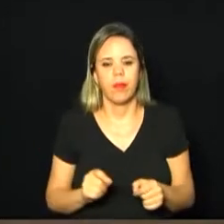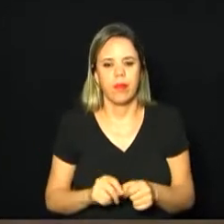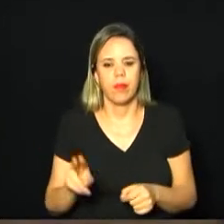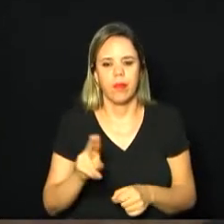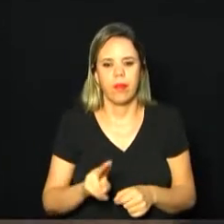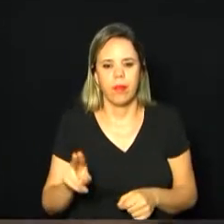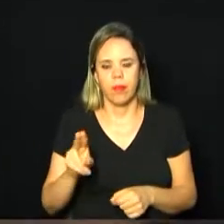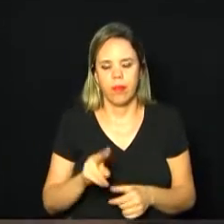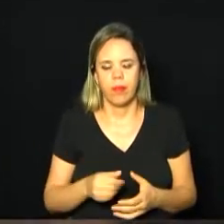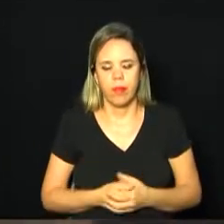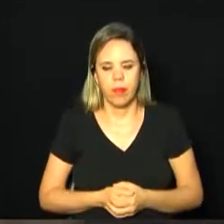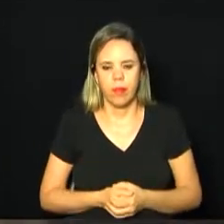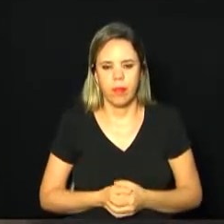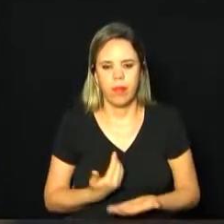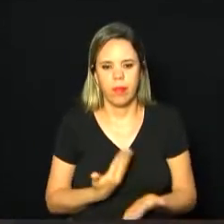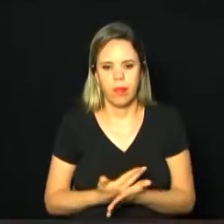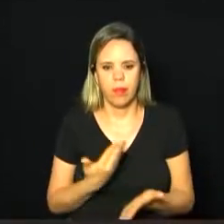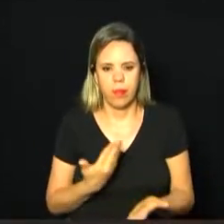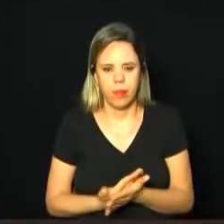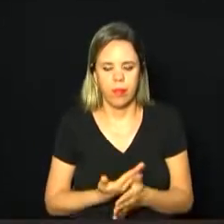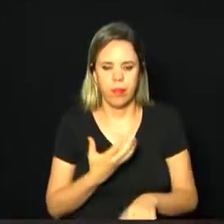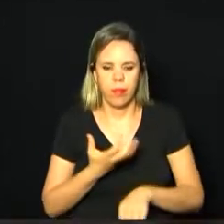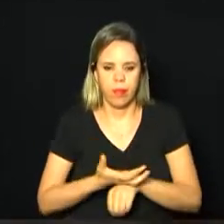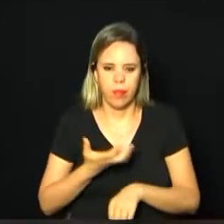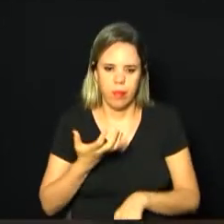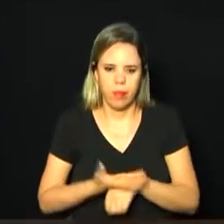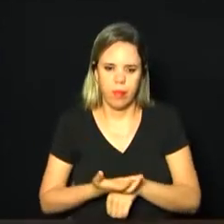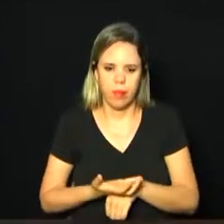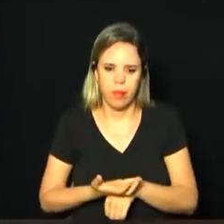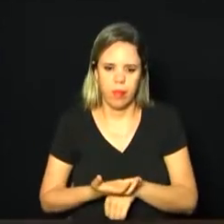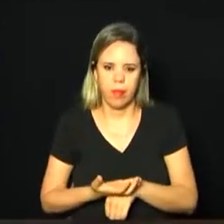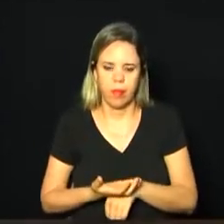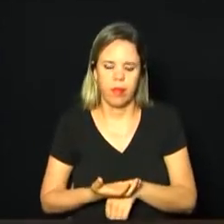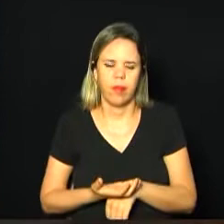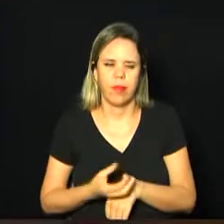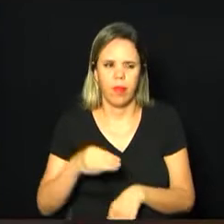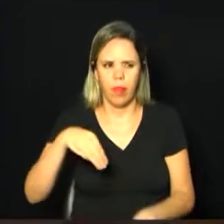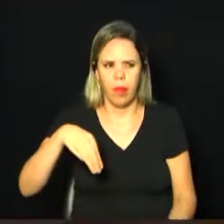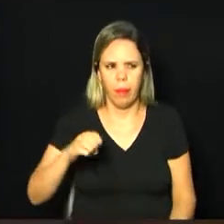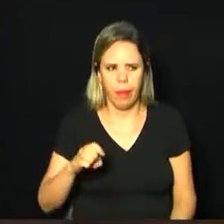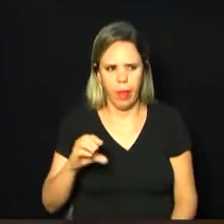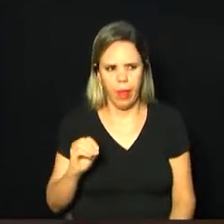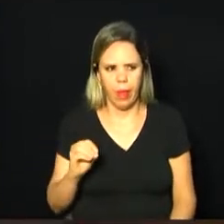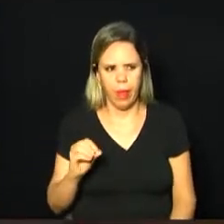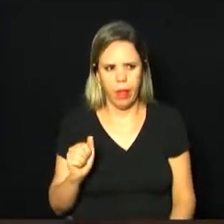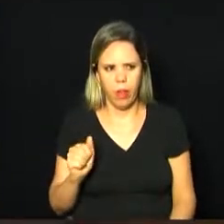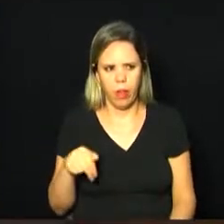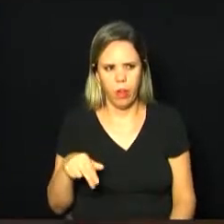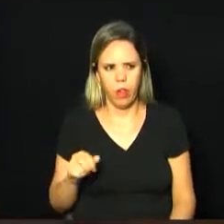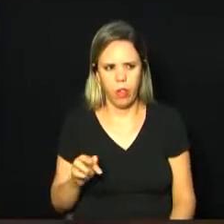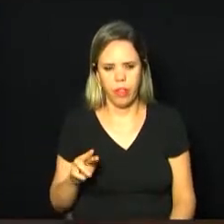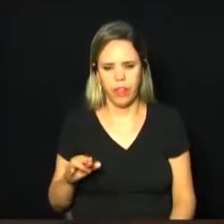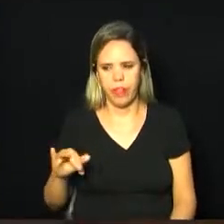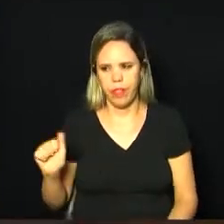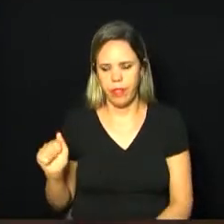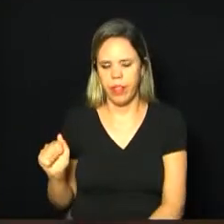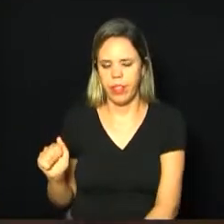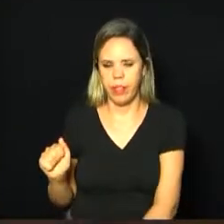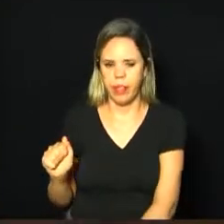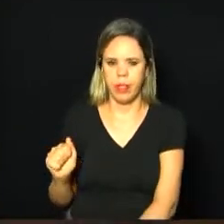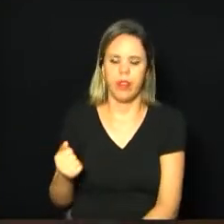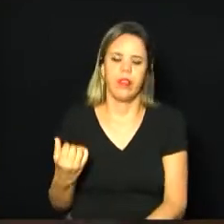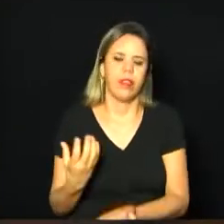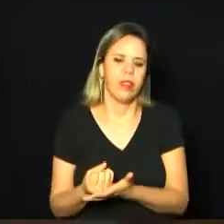utilizadas nas aulas da disciplina de mecanografia que depois veio a se chamar mecanografia e processamento